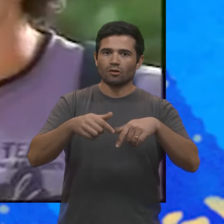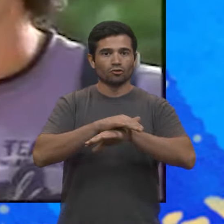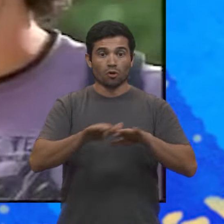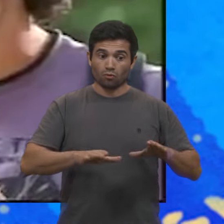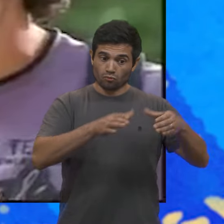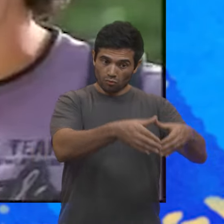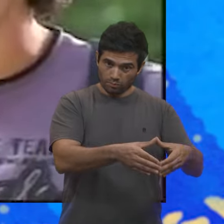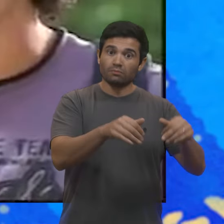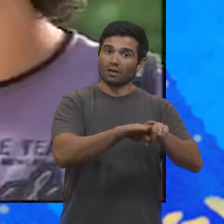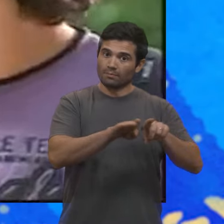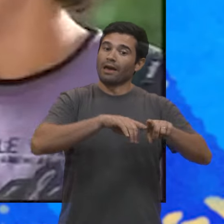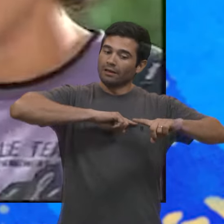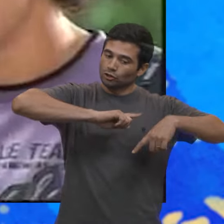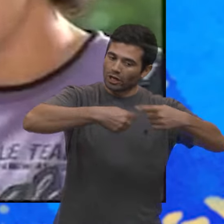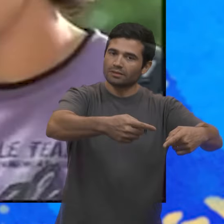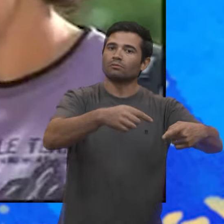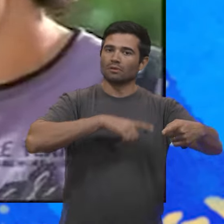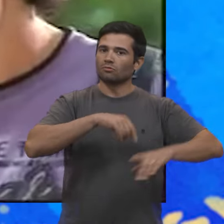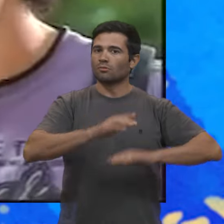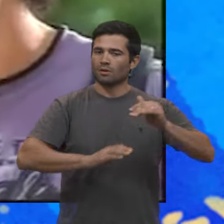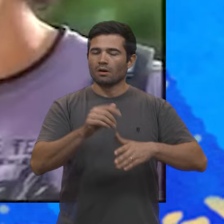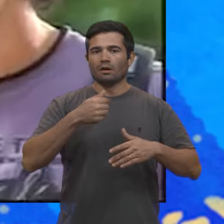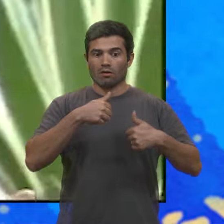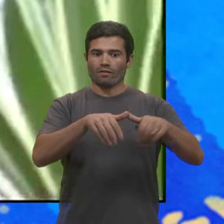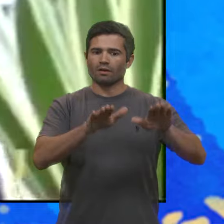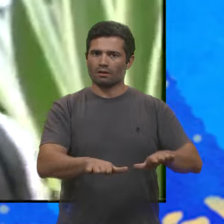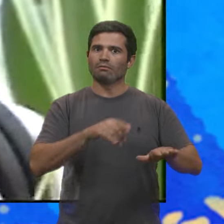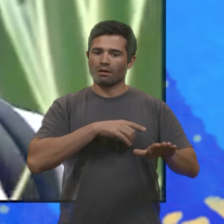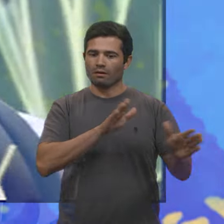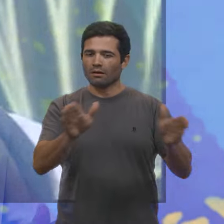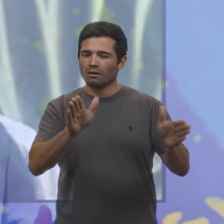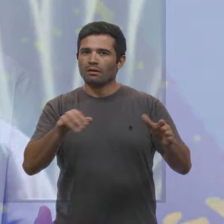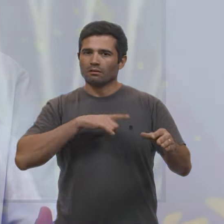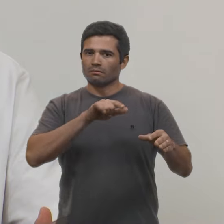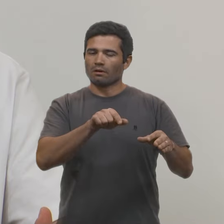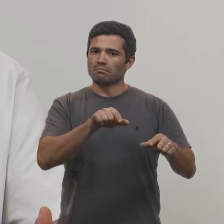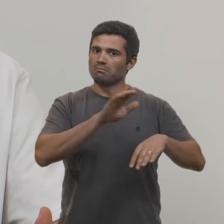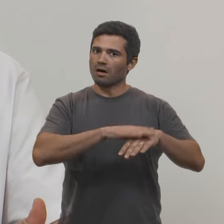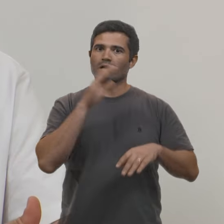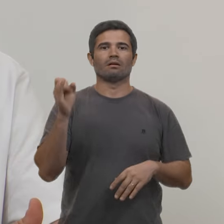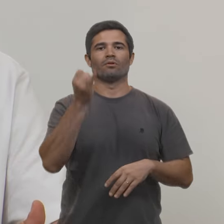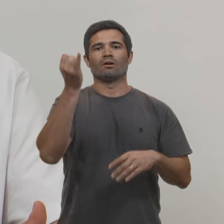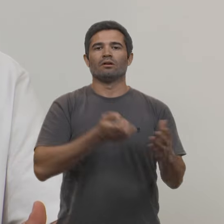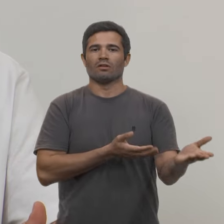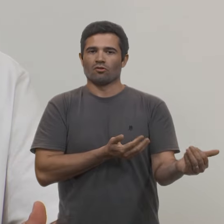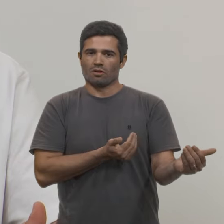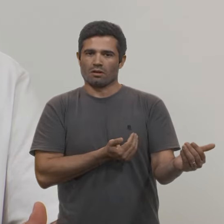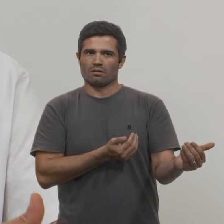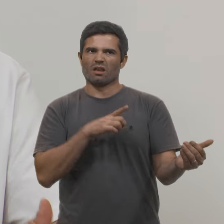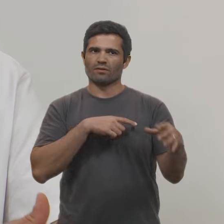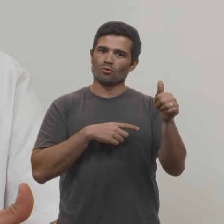só um público, como uma geração de atores e atrizes, né? E eu fiquei lá numa fatia muito simbólica